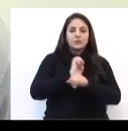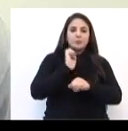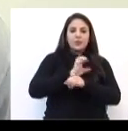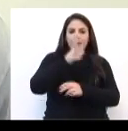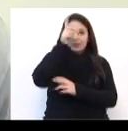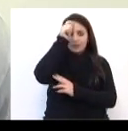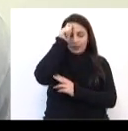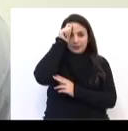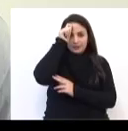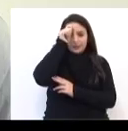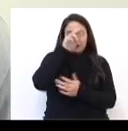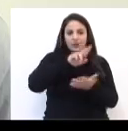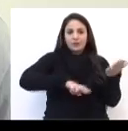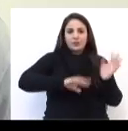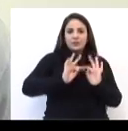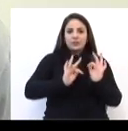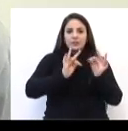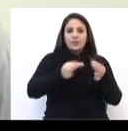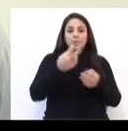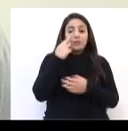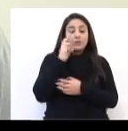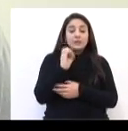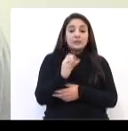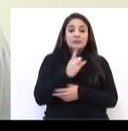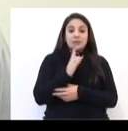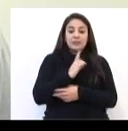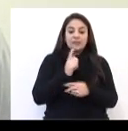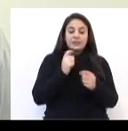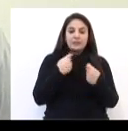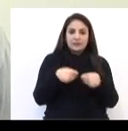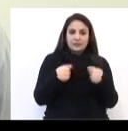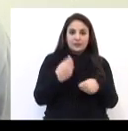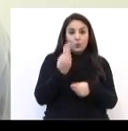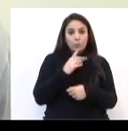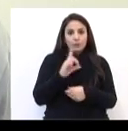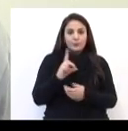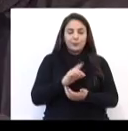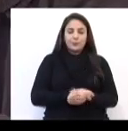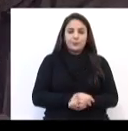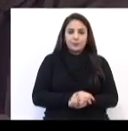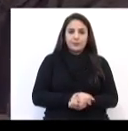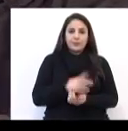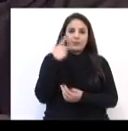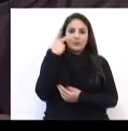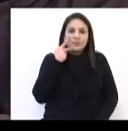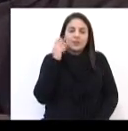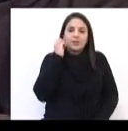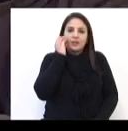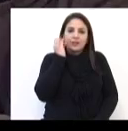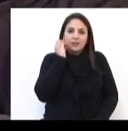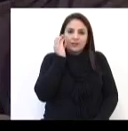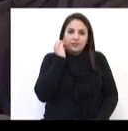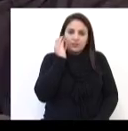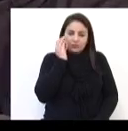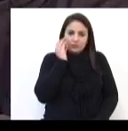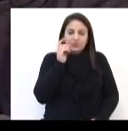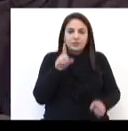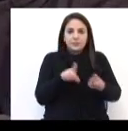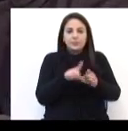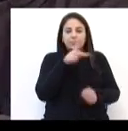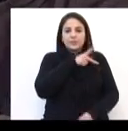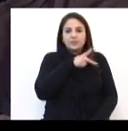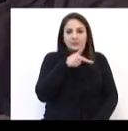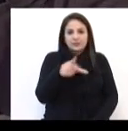esperar a análise dos relatórios técnicos para ver a necessidade ou não de uma audiência pública. A vereadora Cláudia Furlaneto,